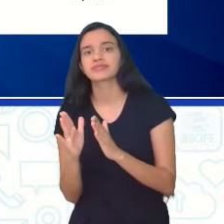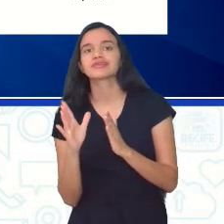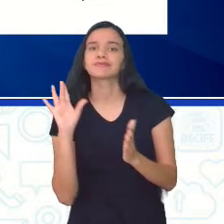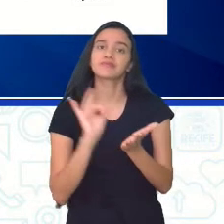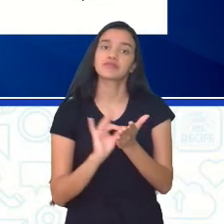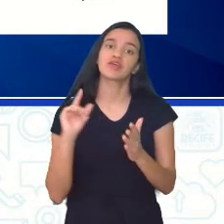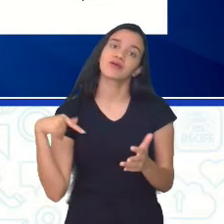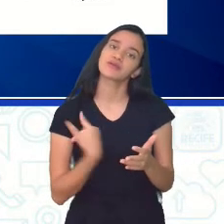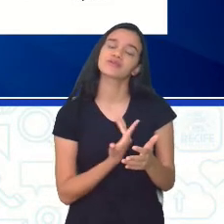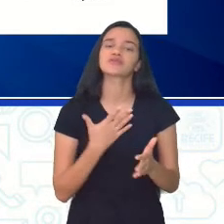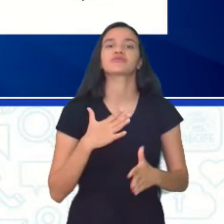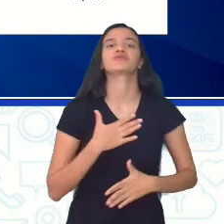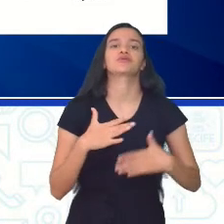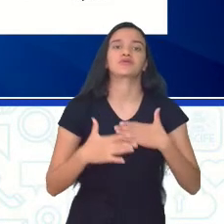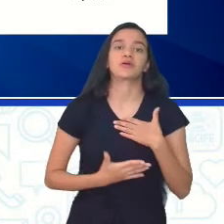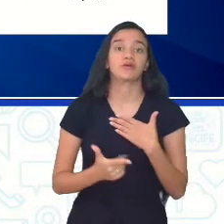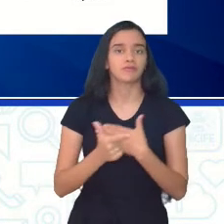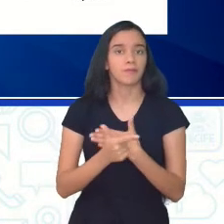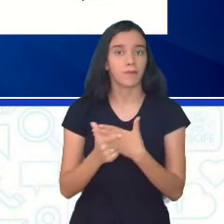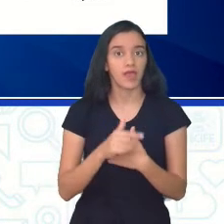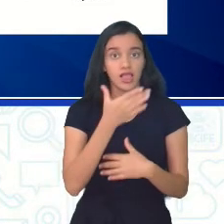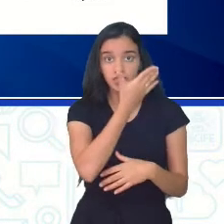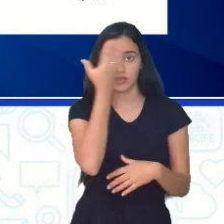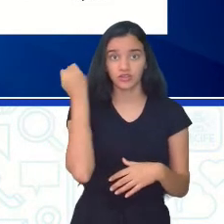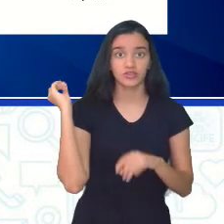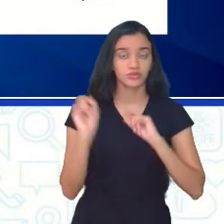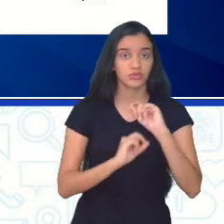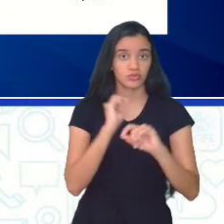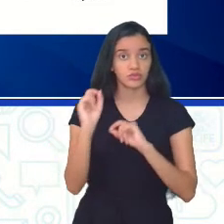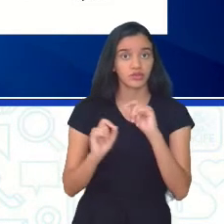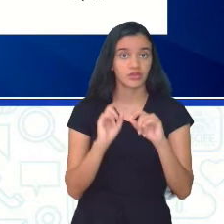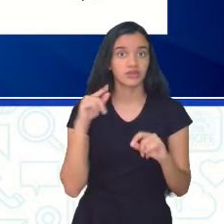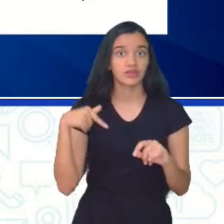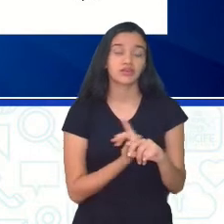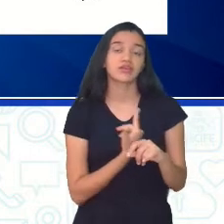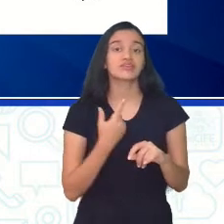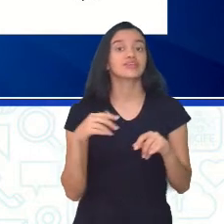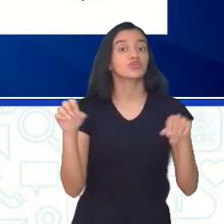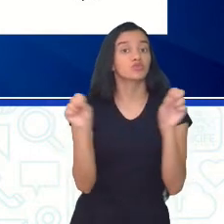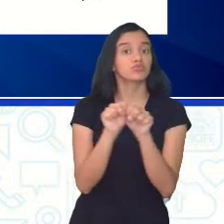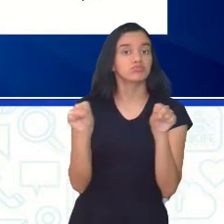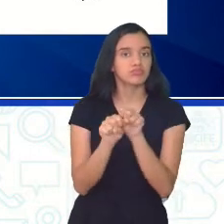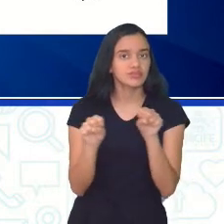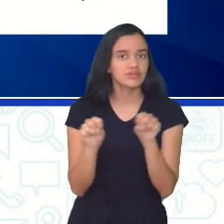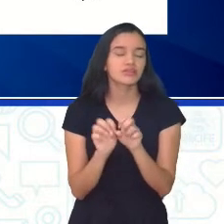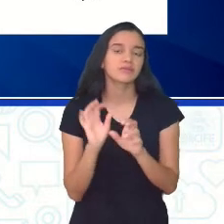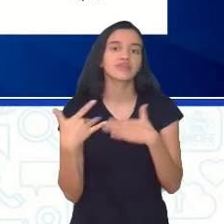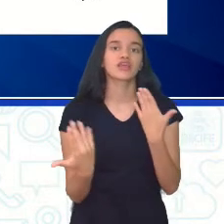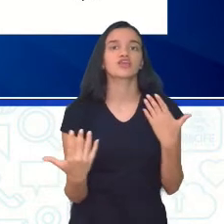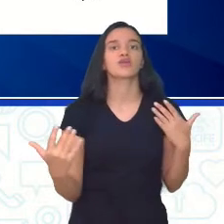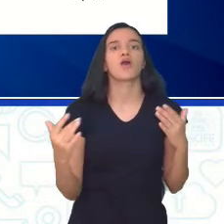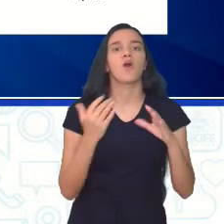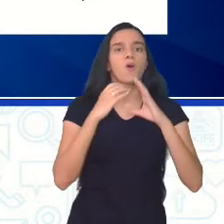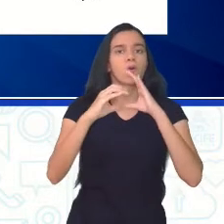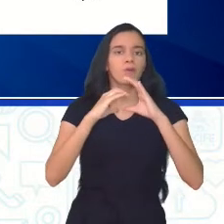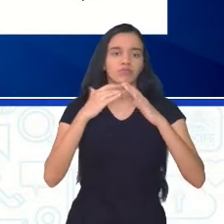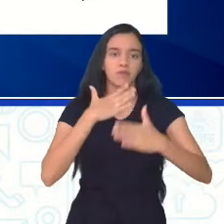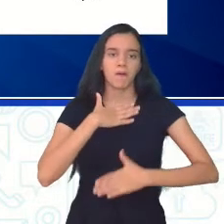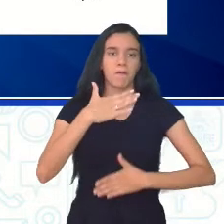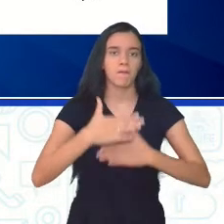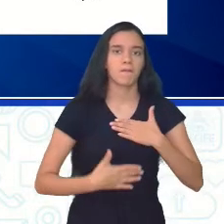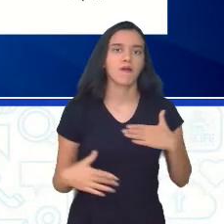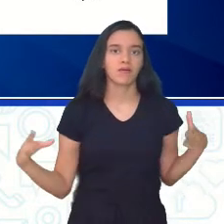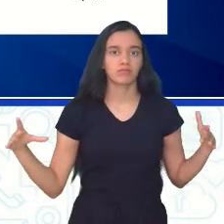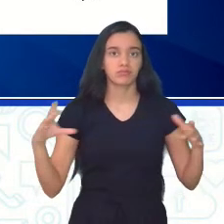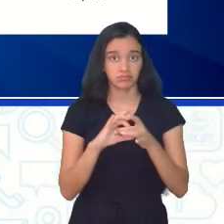realmente o nosso corpo funcionar. Não esqueçam que a gente está falando de um sistema que tem comunicação com todos os outros,